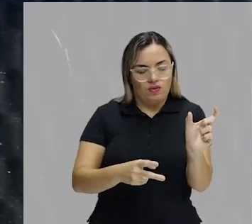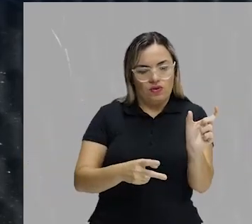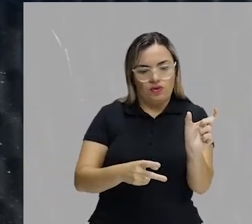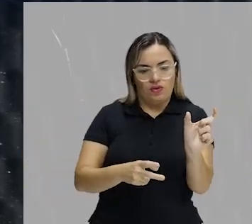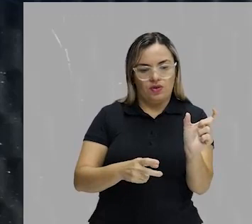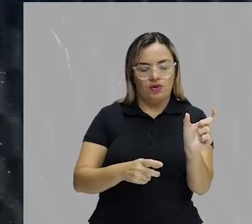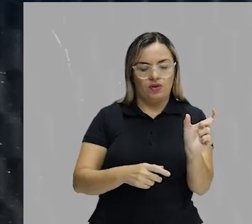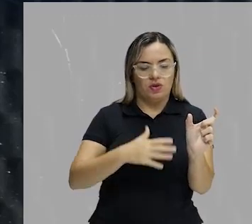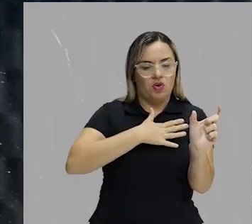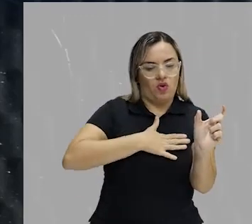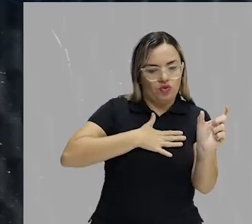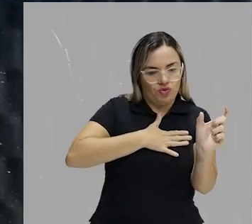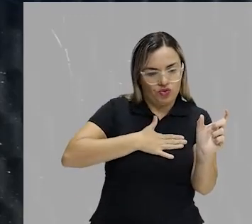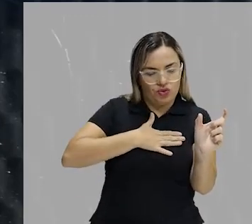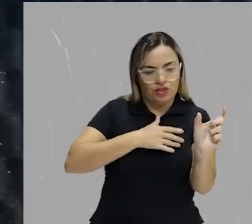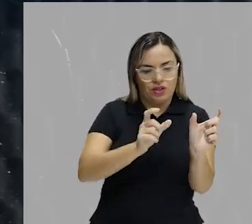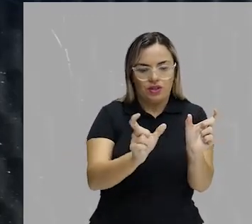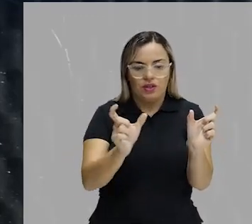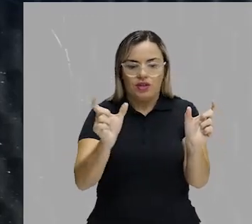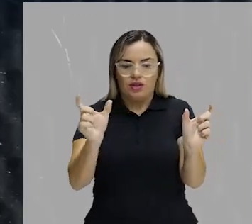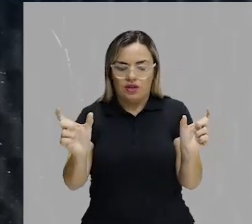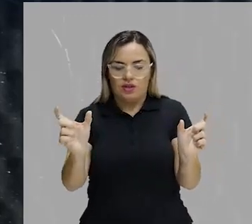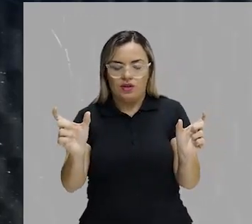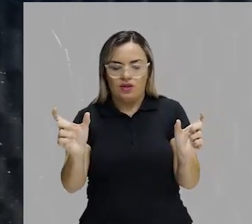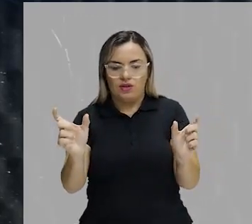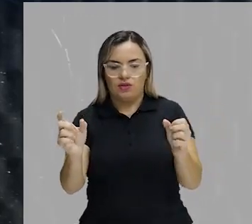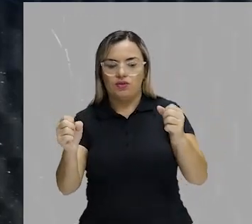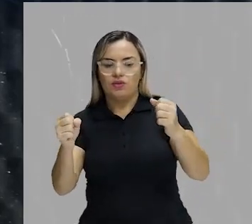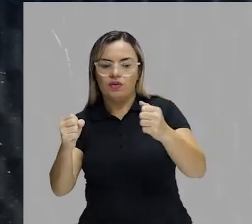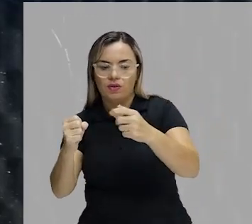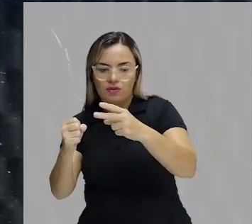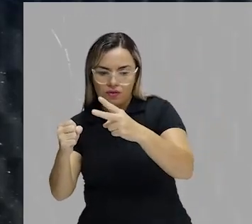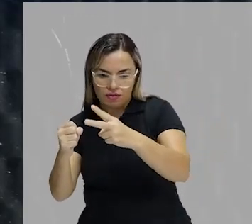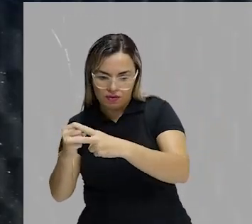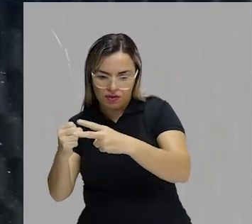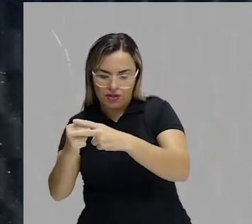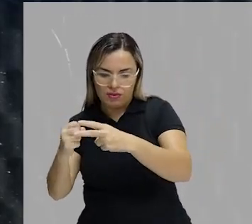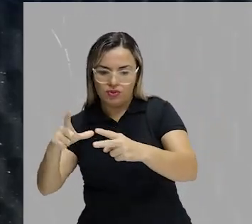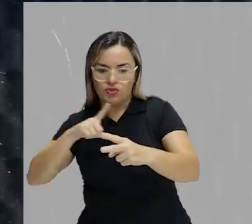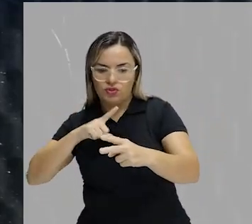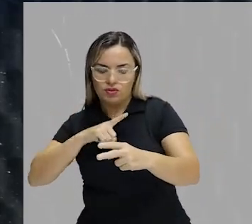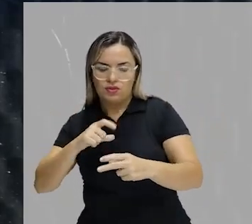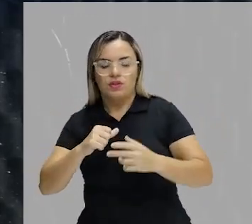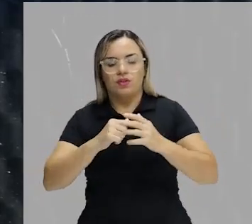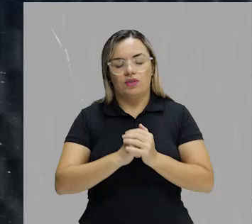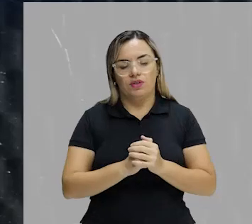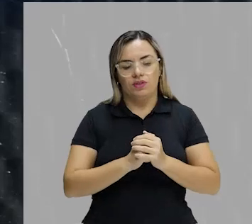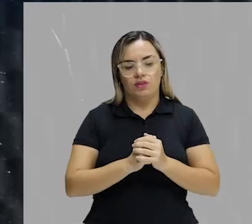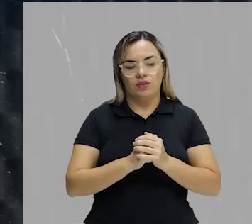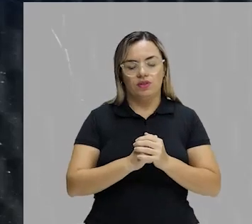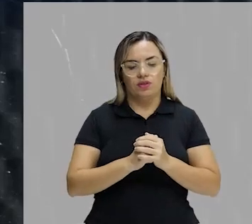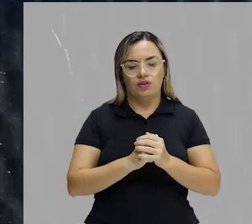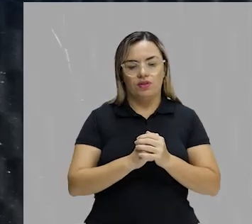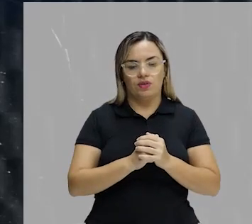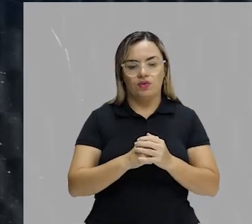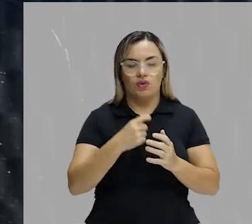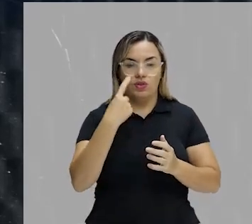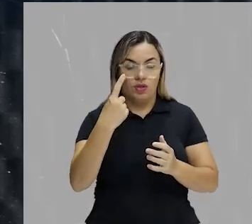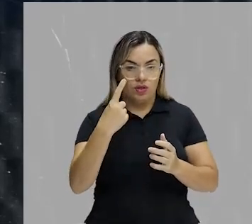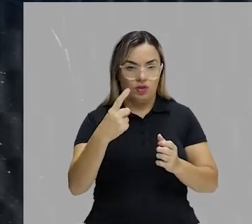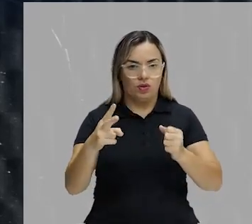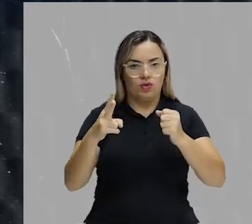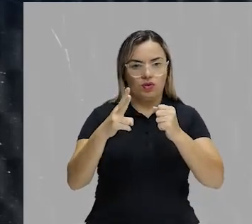uma frase composta de uma oração, eu tenho um período simples. Quando eu tenho uma frase composta de duas orações, eu tenho um